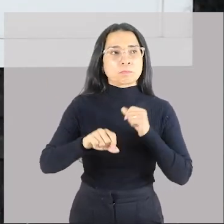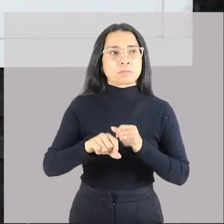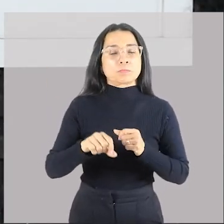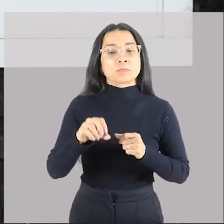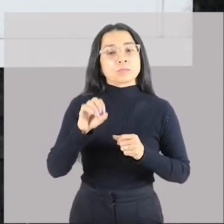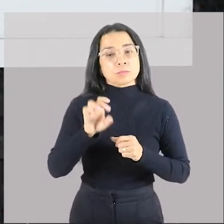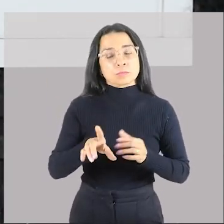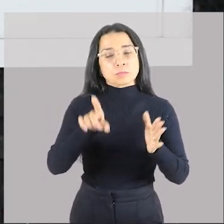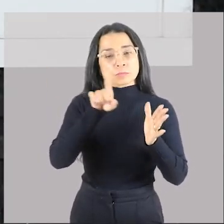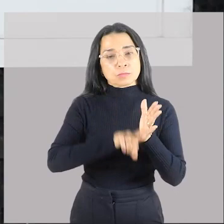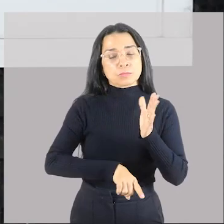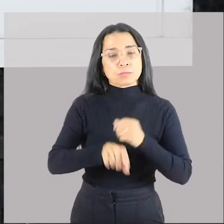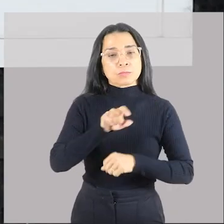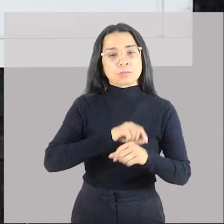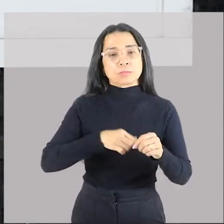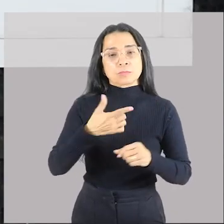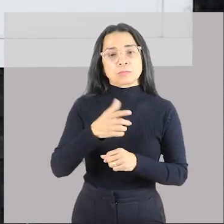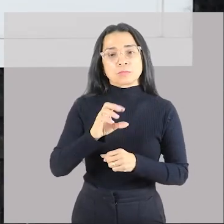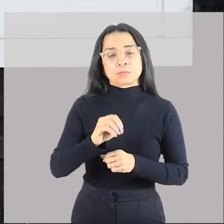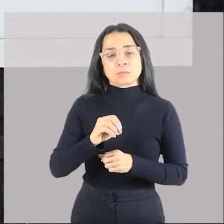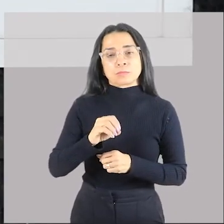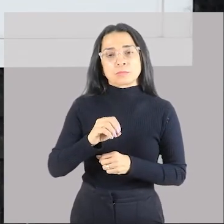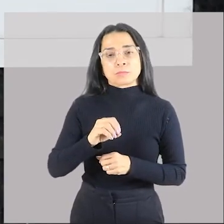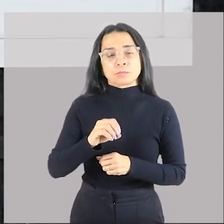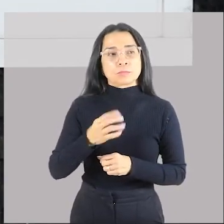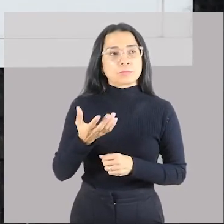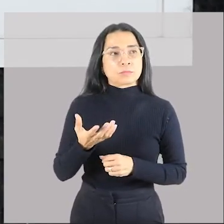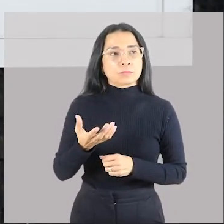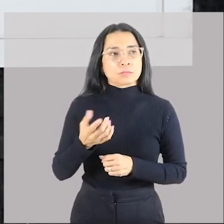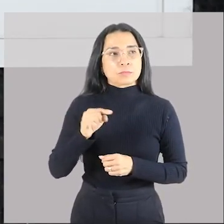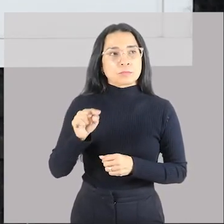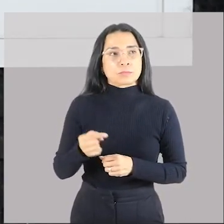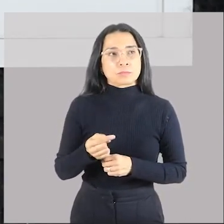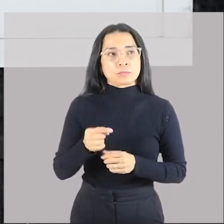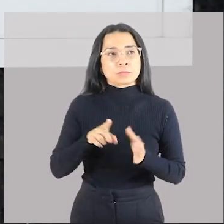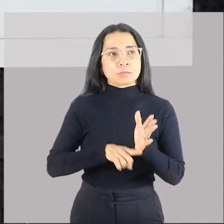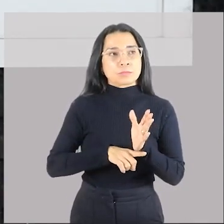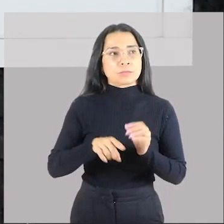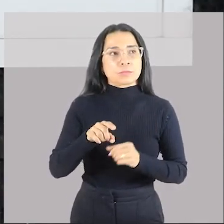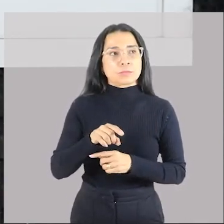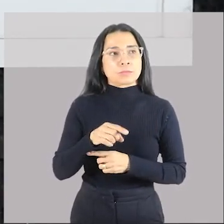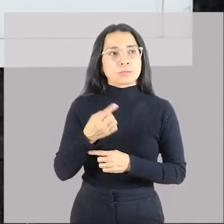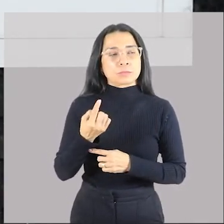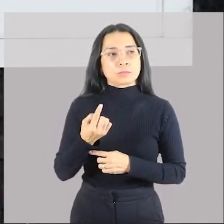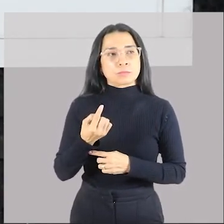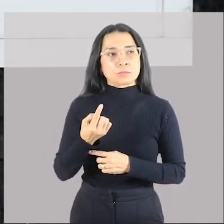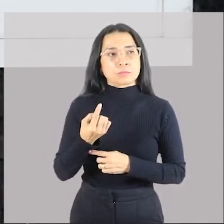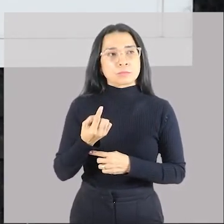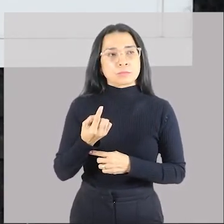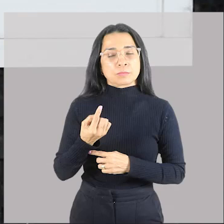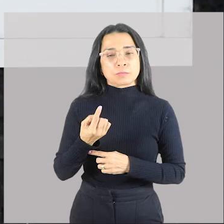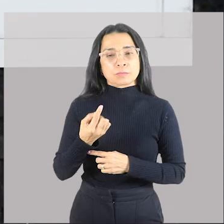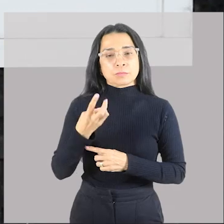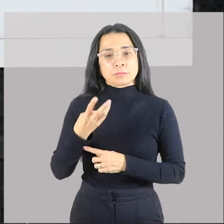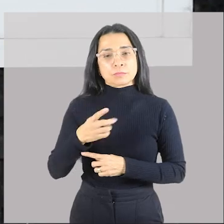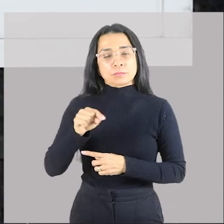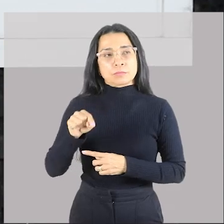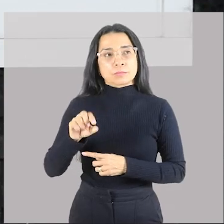subtrair 20 mil menos 13.800. A diferença foi de quanto desvalorizou. No caso, essa diferença, essa